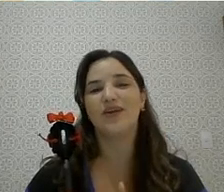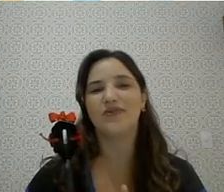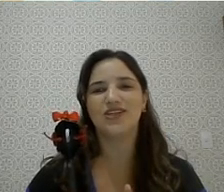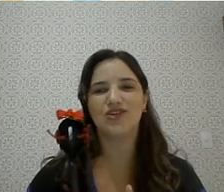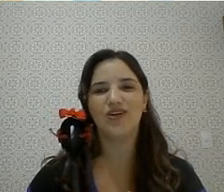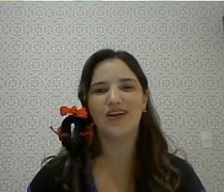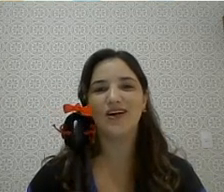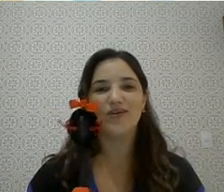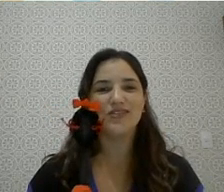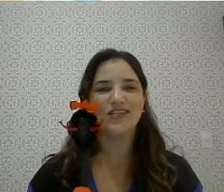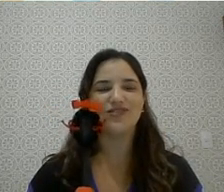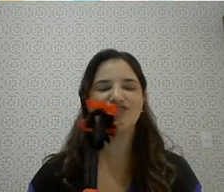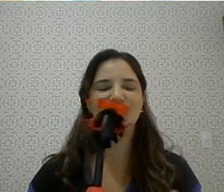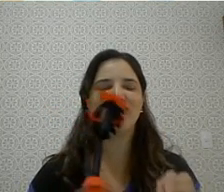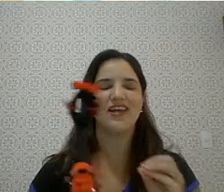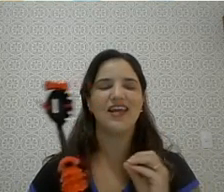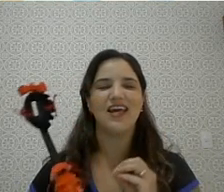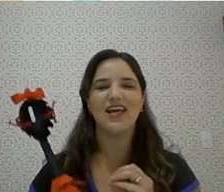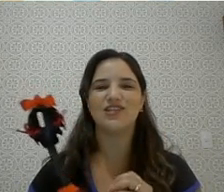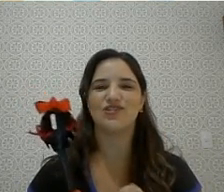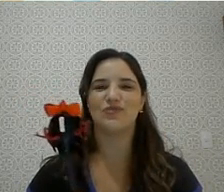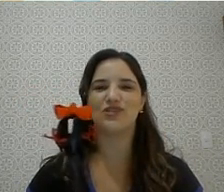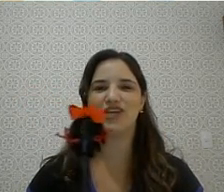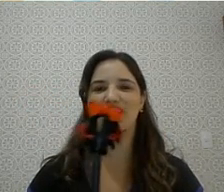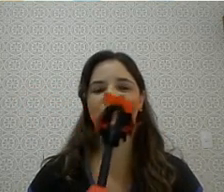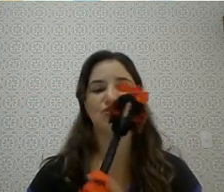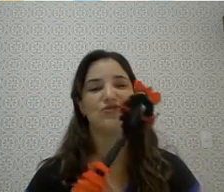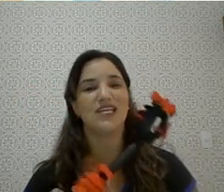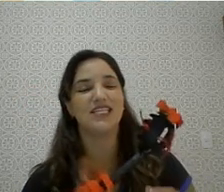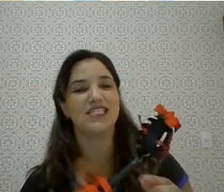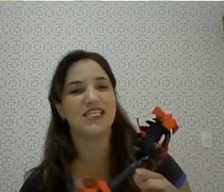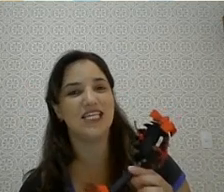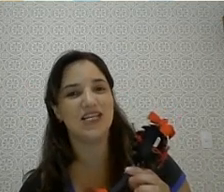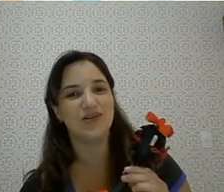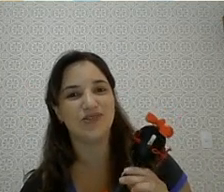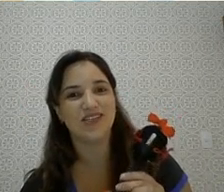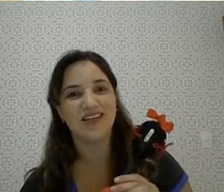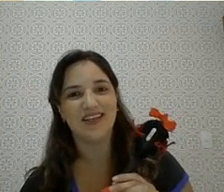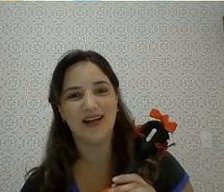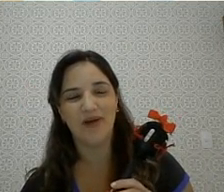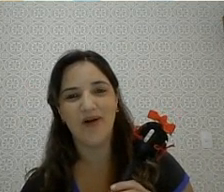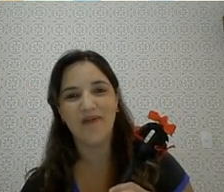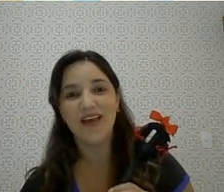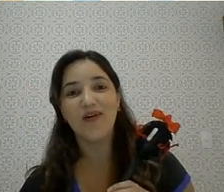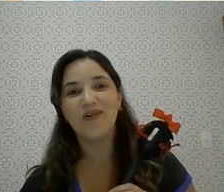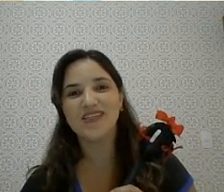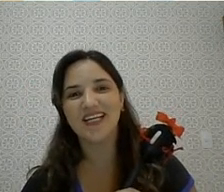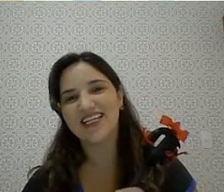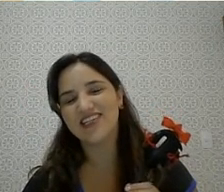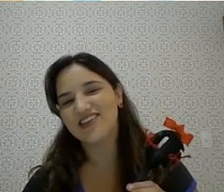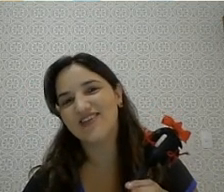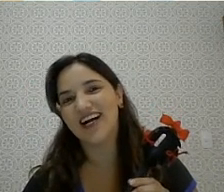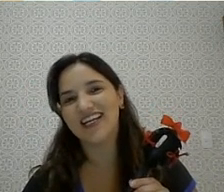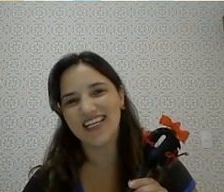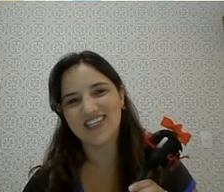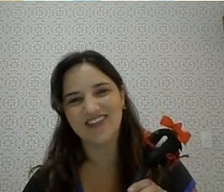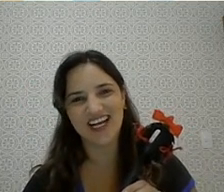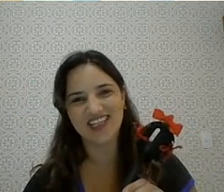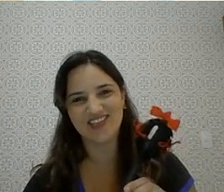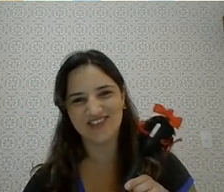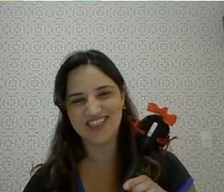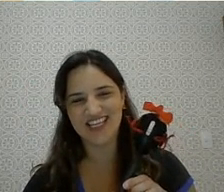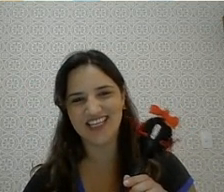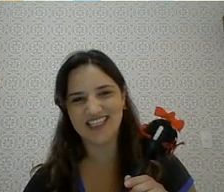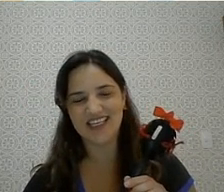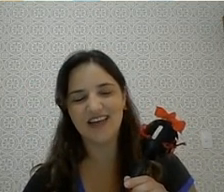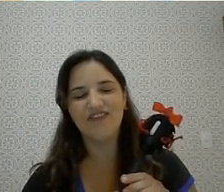podem contar uma história usando diferentes objetos, utensílios, tá bom? Usem a